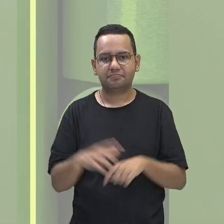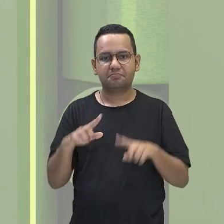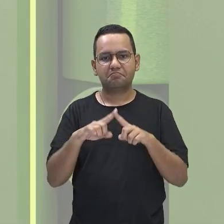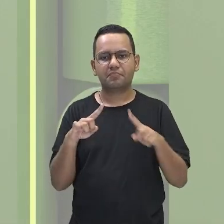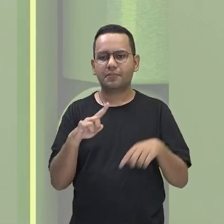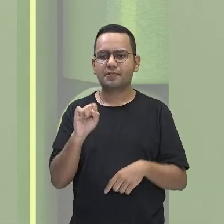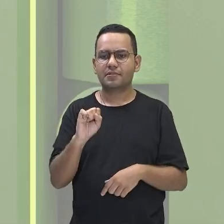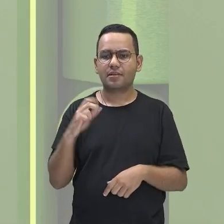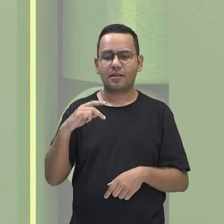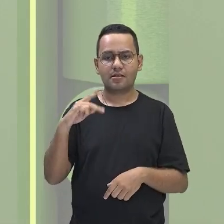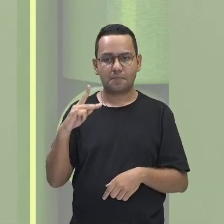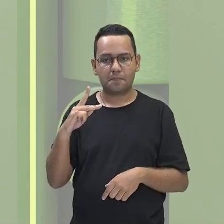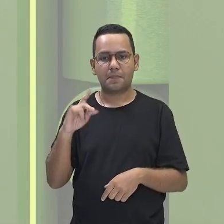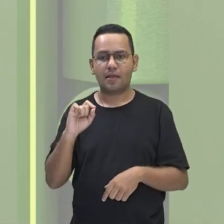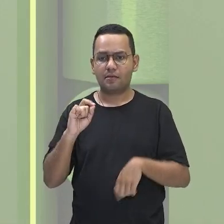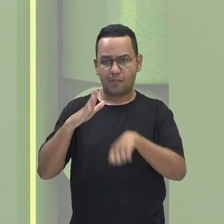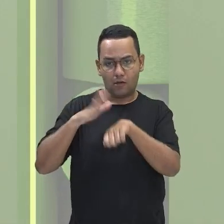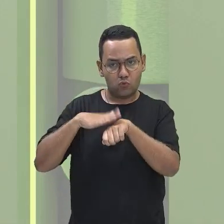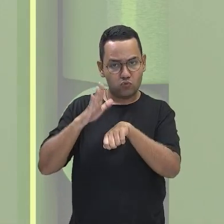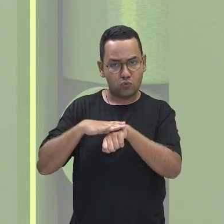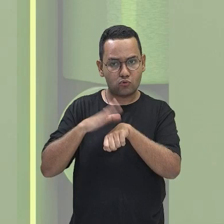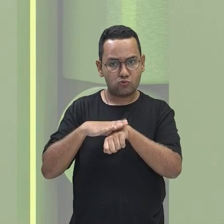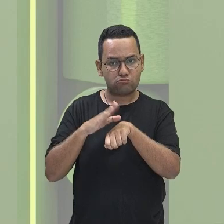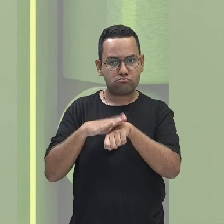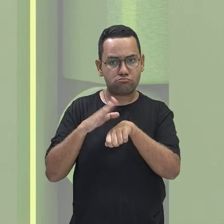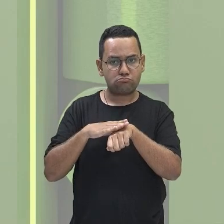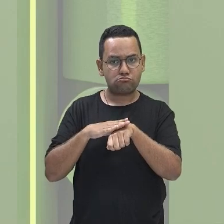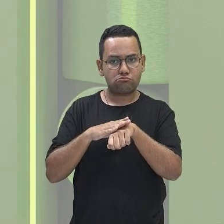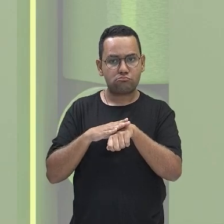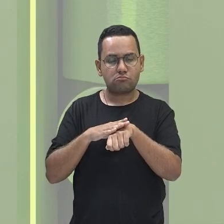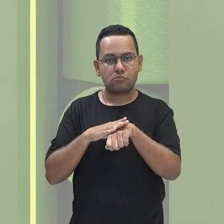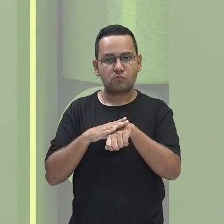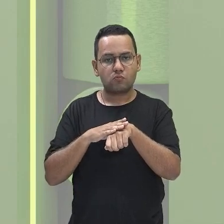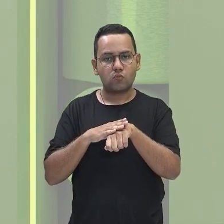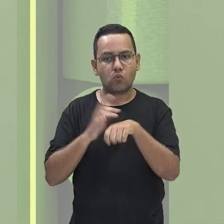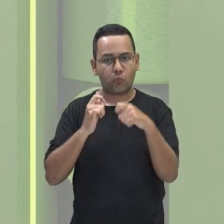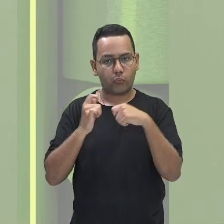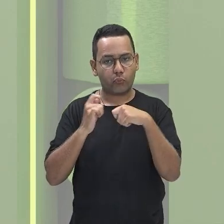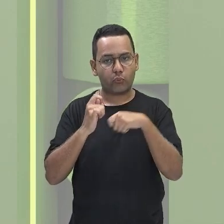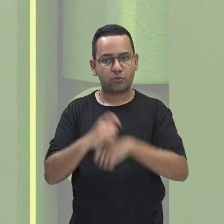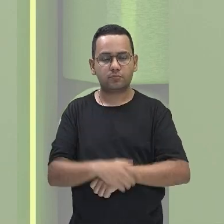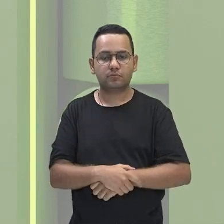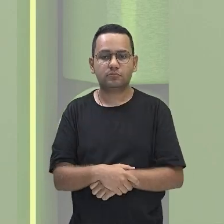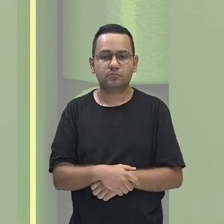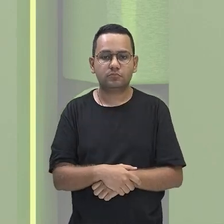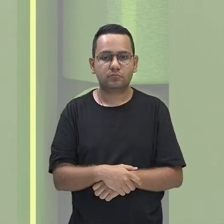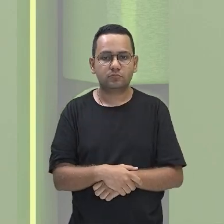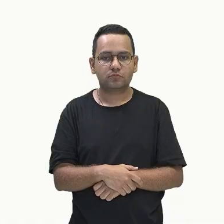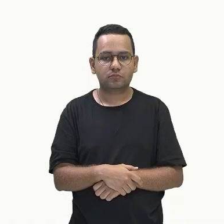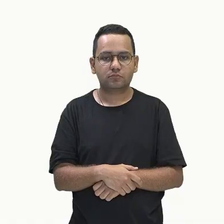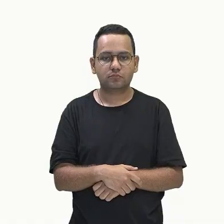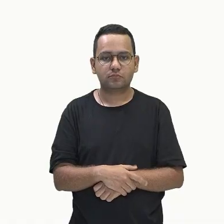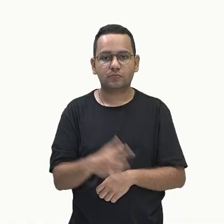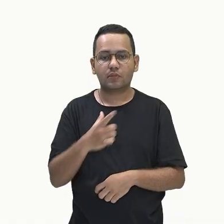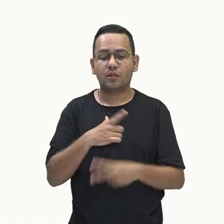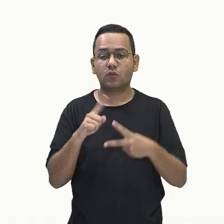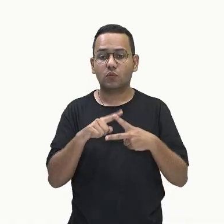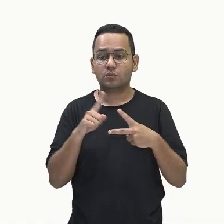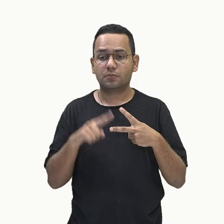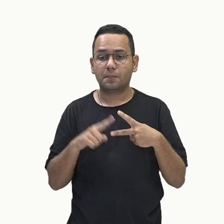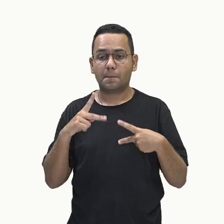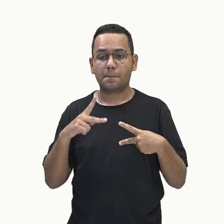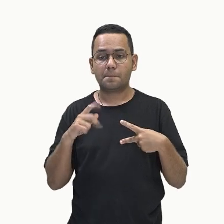autônomo apresenta que tem essa execução própria, apresenta duas